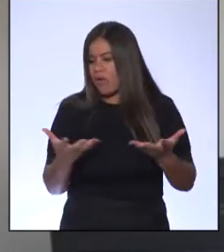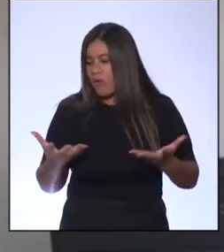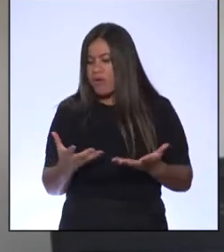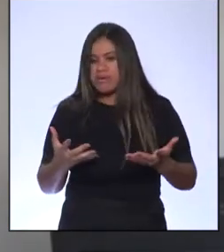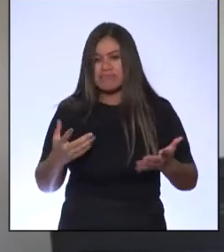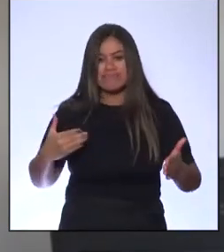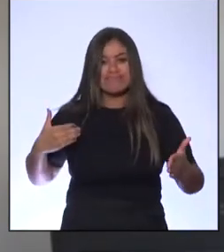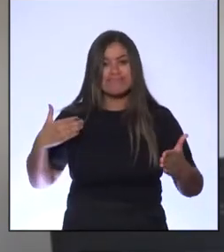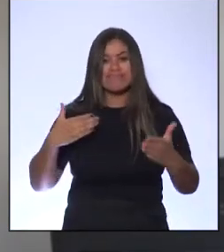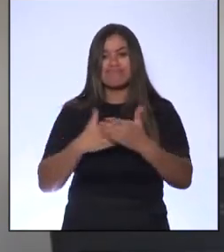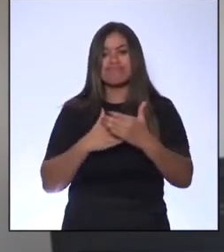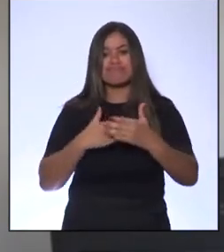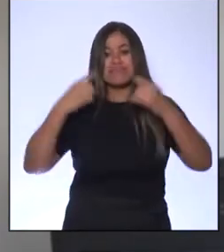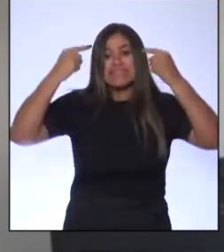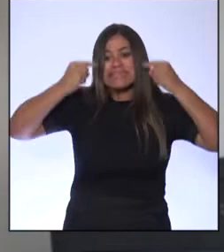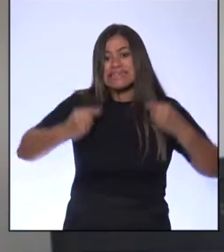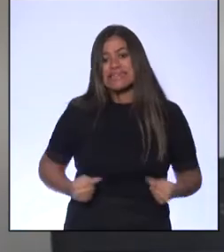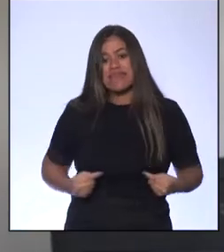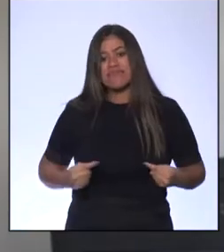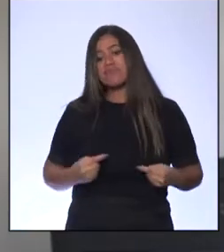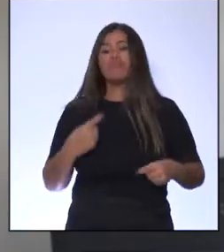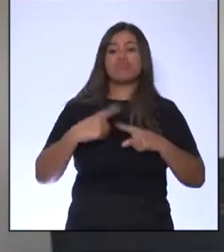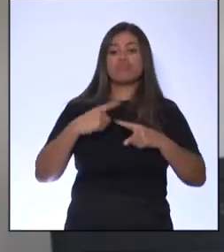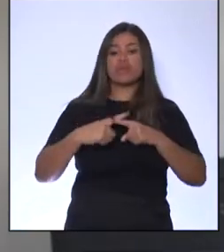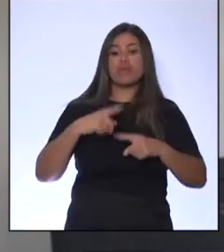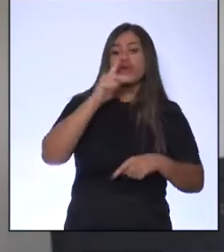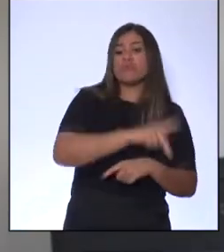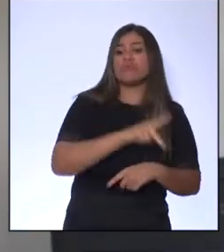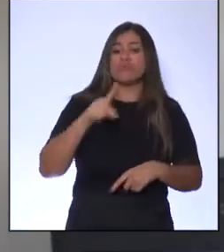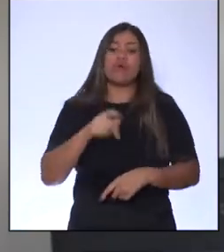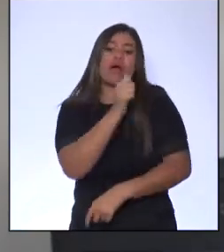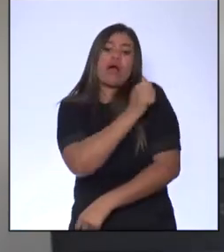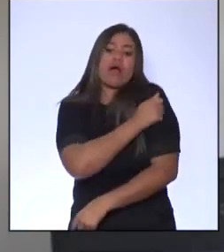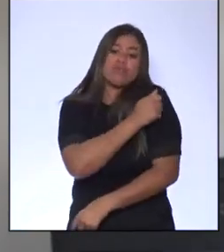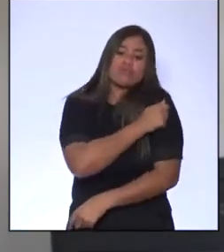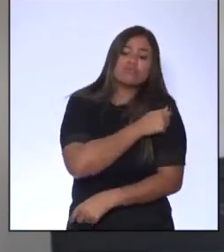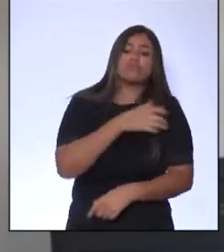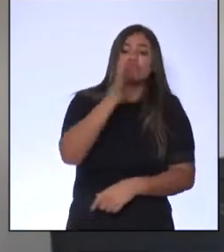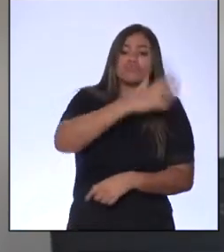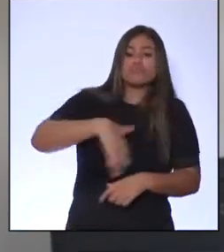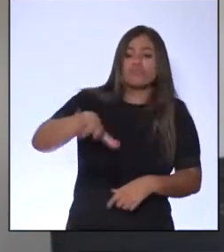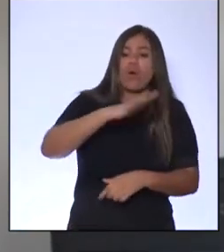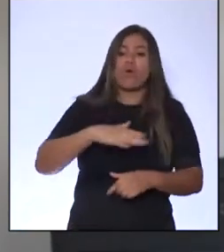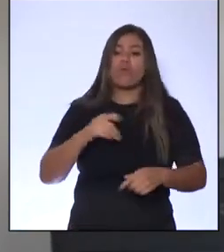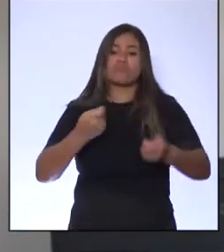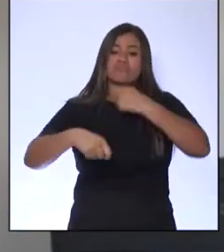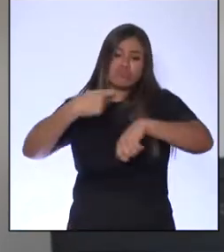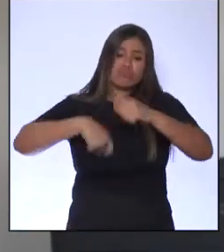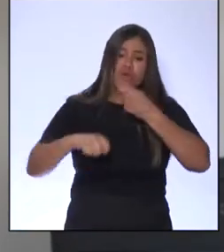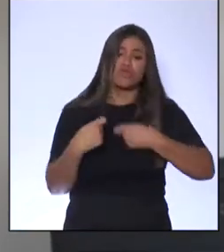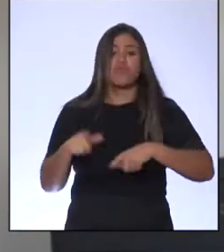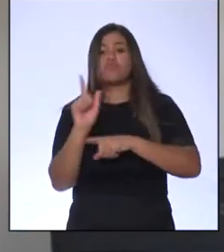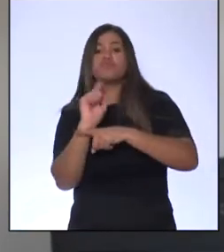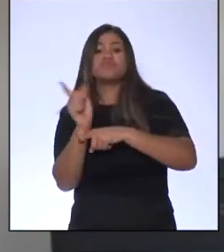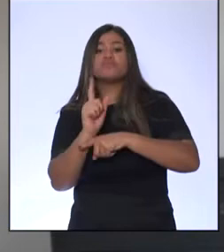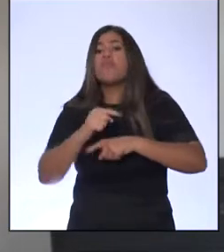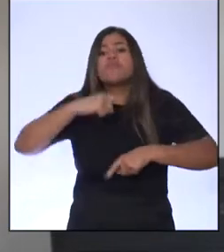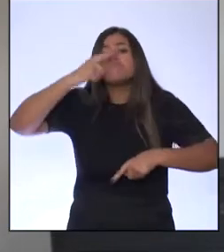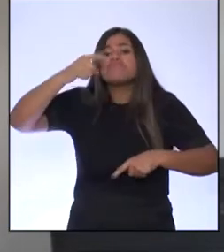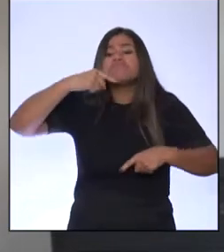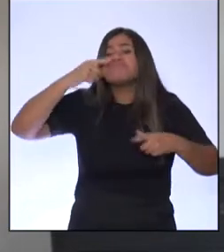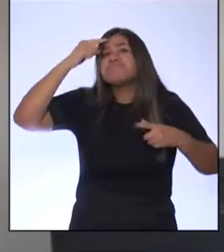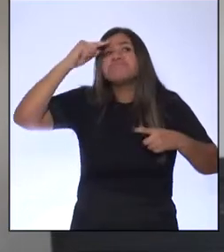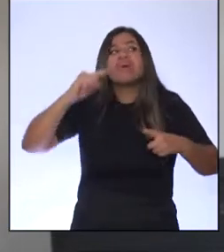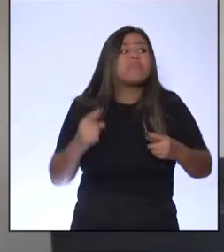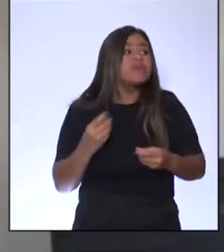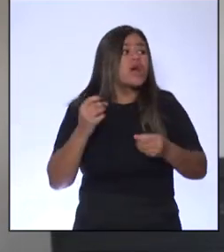De repente, professores, alunos e nós mesmos, da administração, da gestão, não tínhamos o